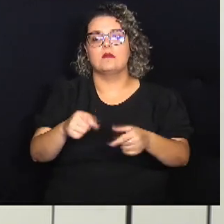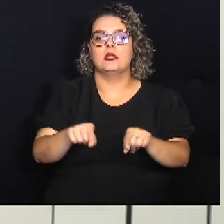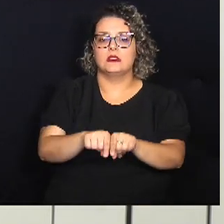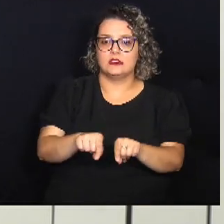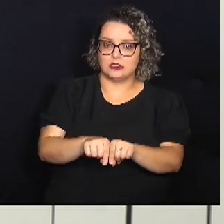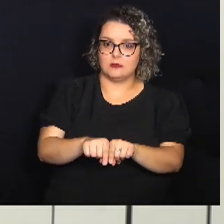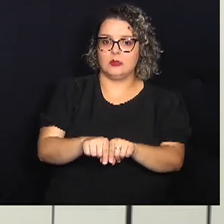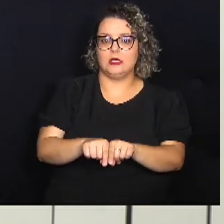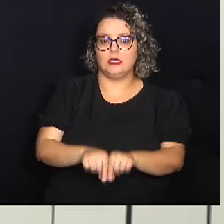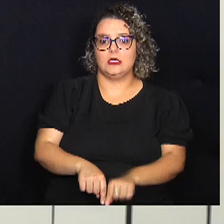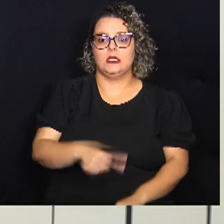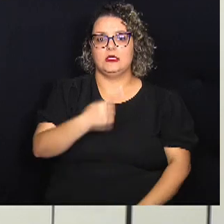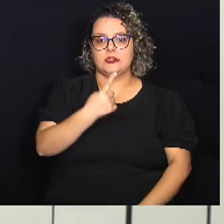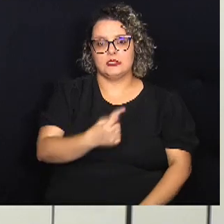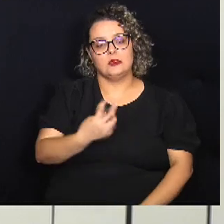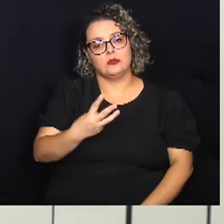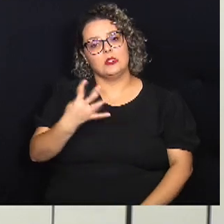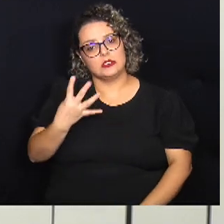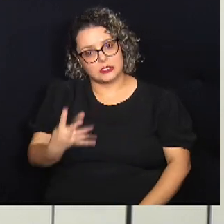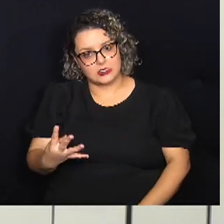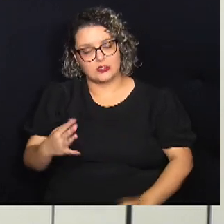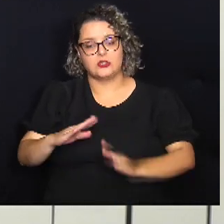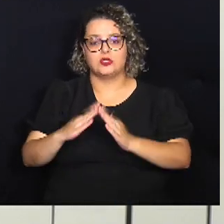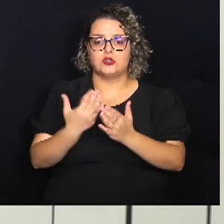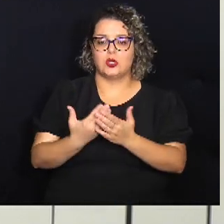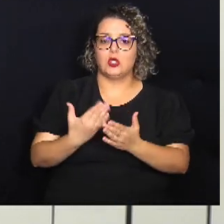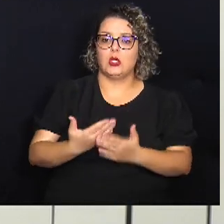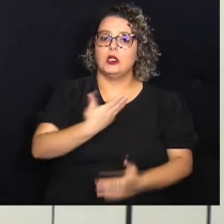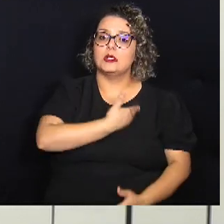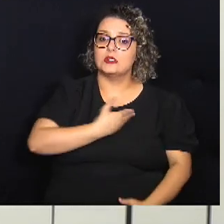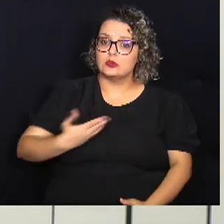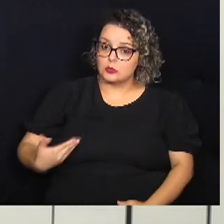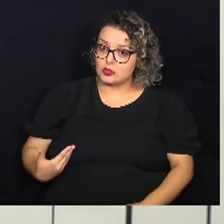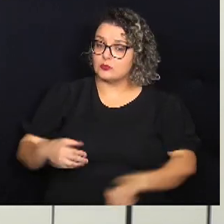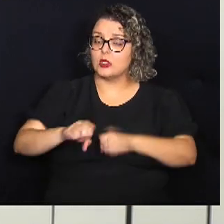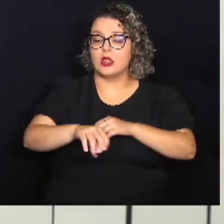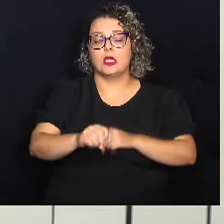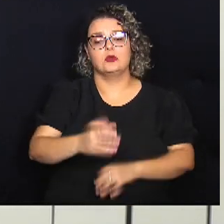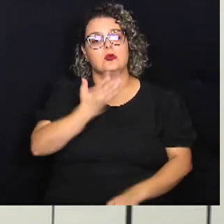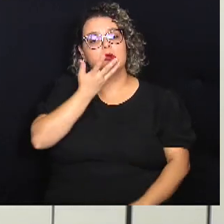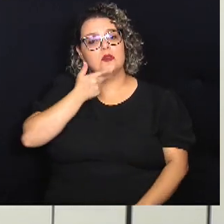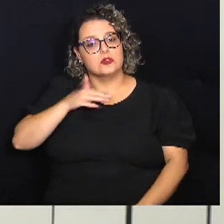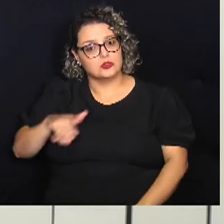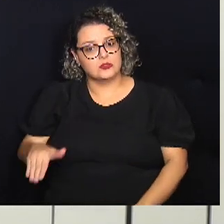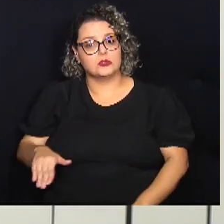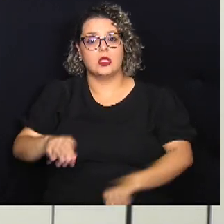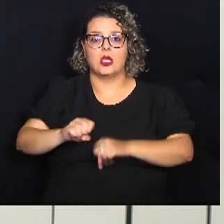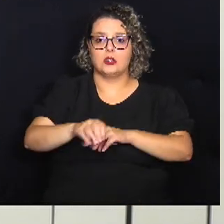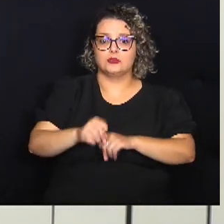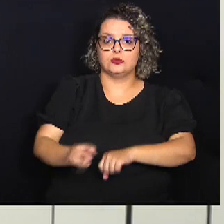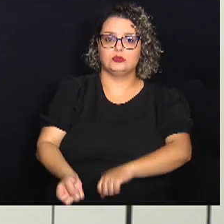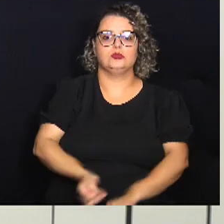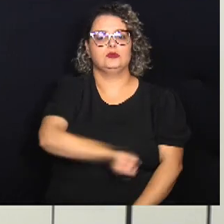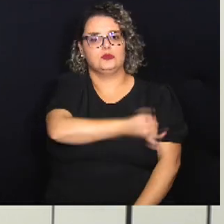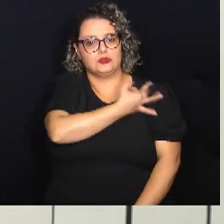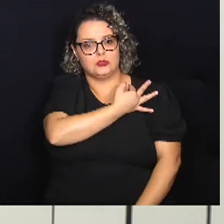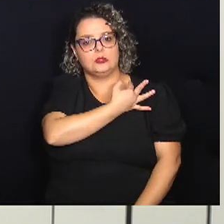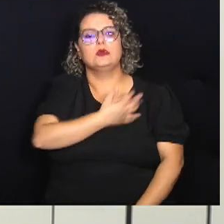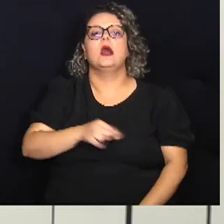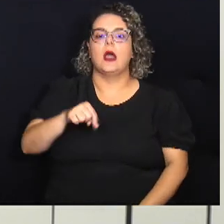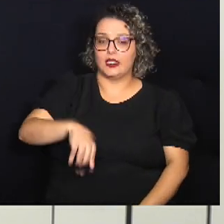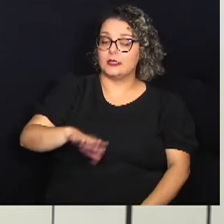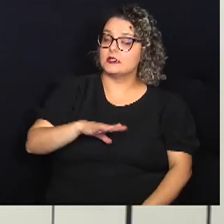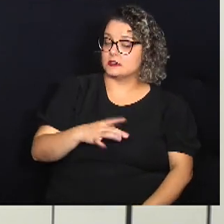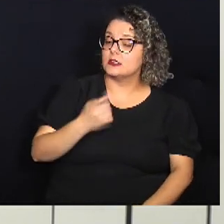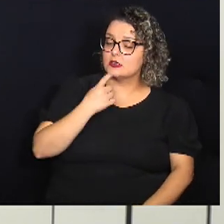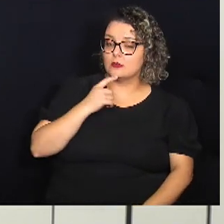para 134 escolas públicas da educação infantil e do ensino fundamental aqui de Campinas, para